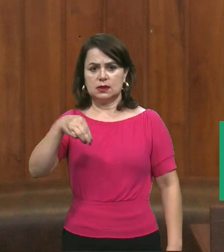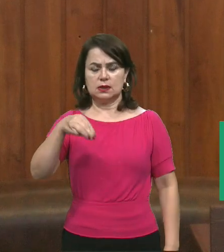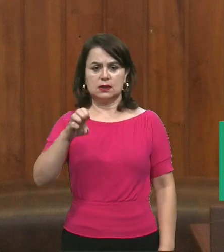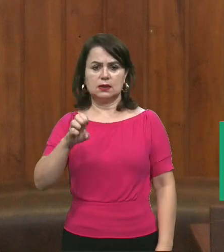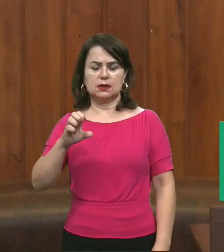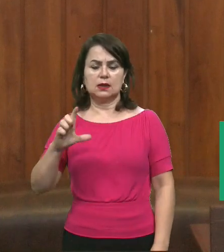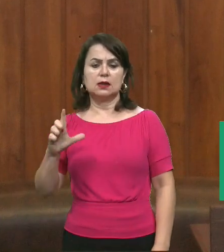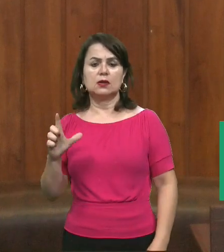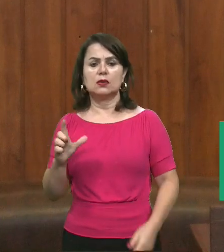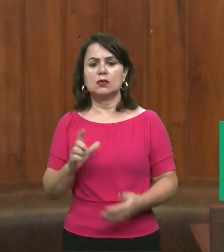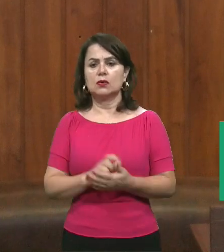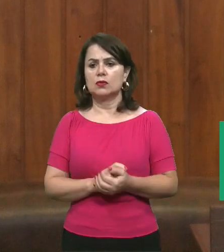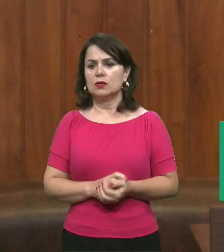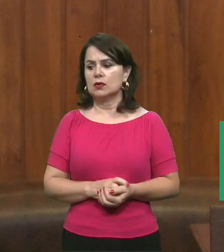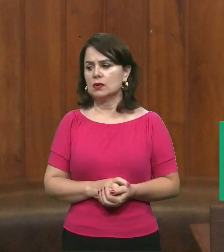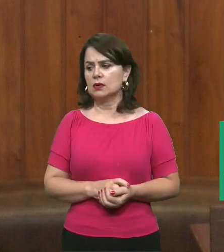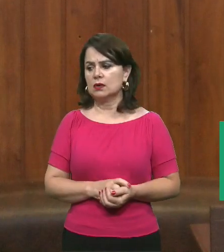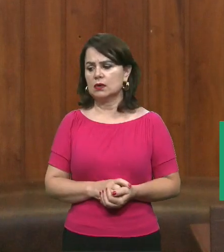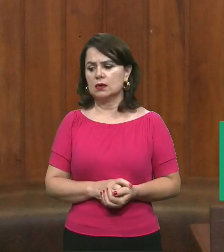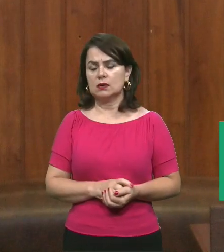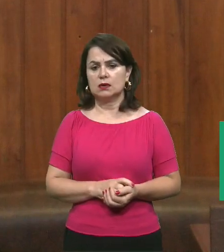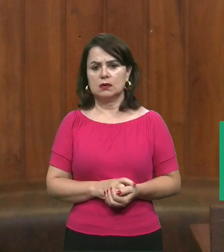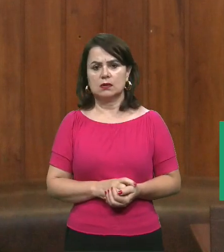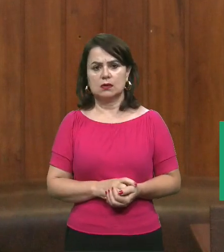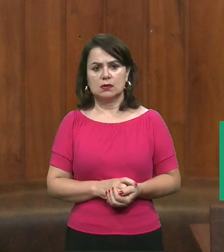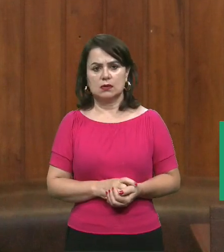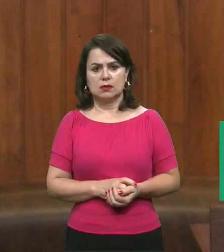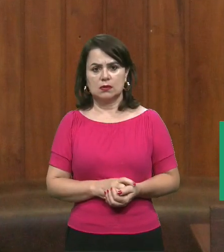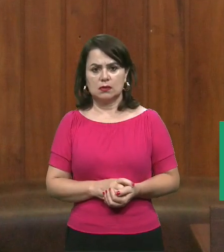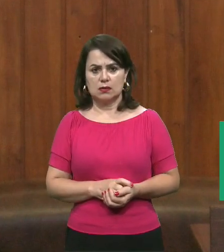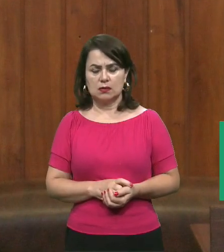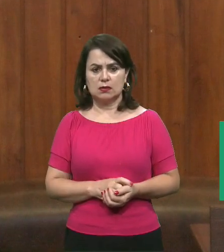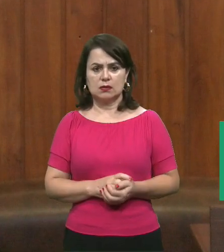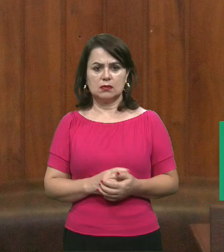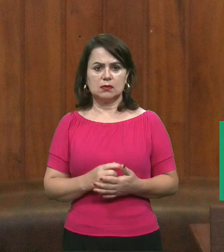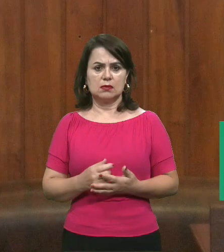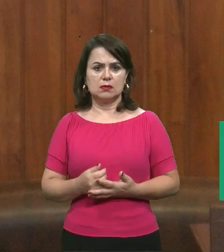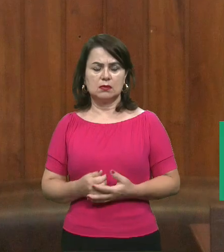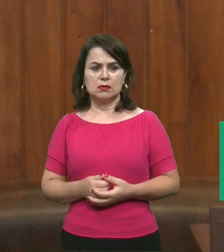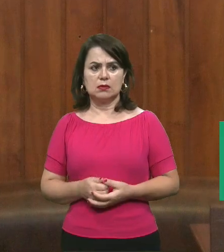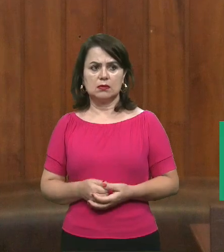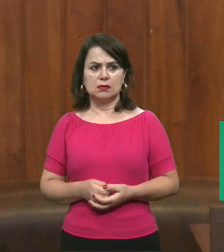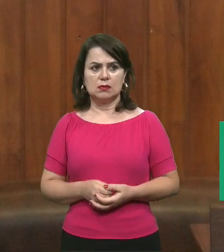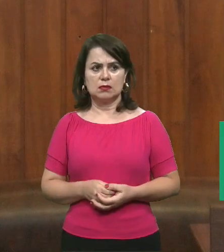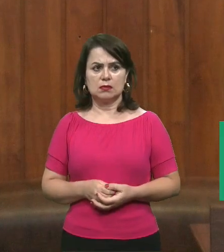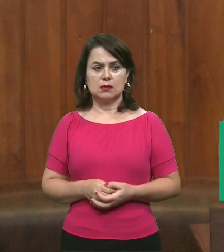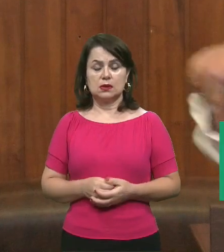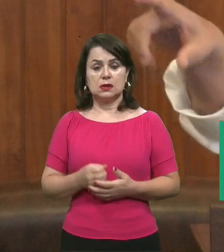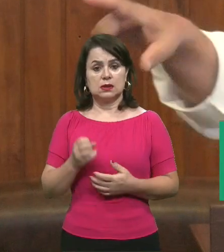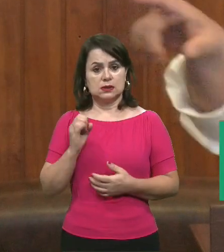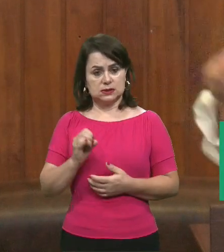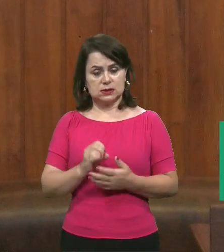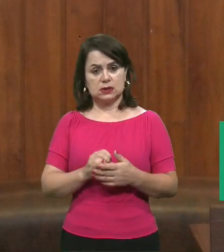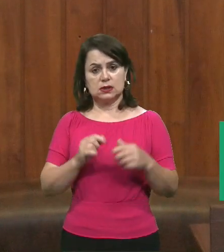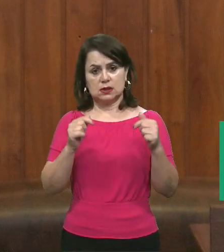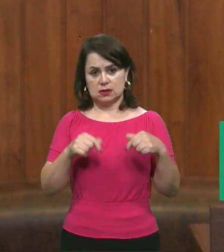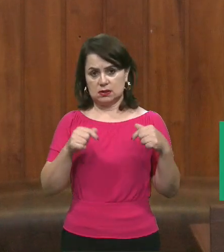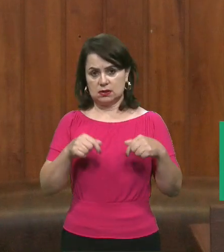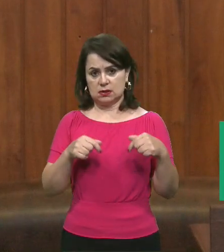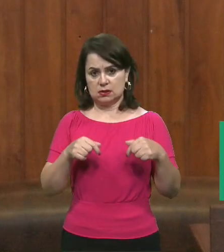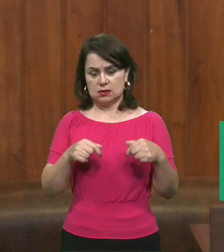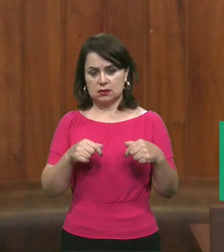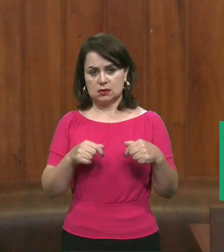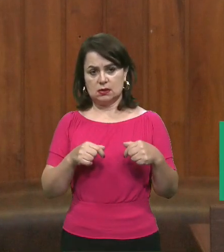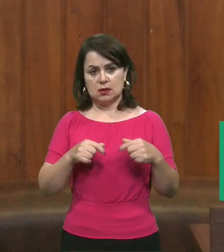vai embora, certo? E a passagem da circular, gente, se valesse, é que caiu esse